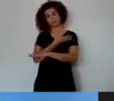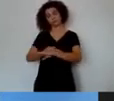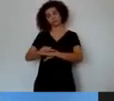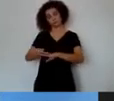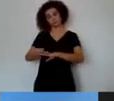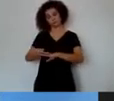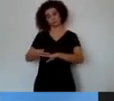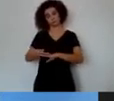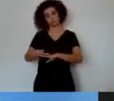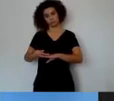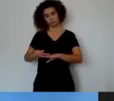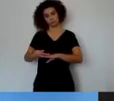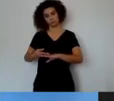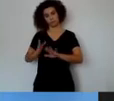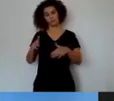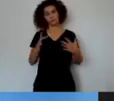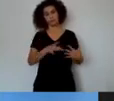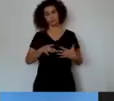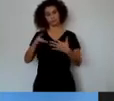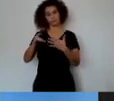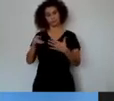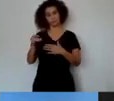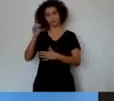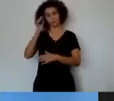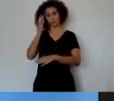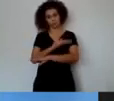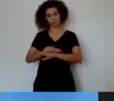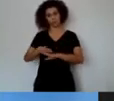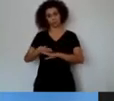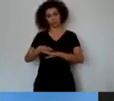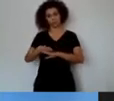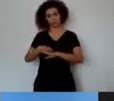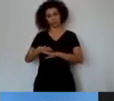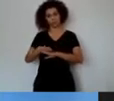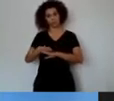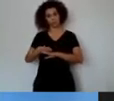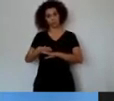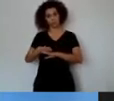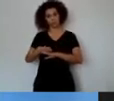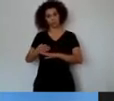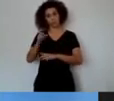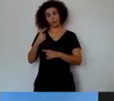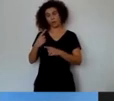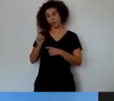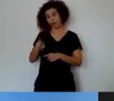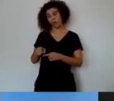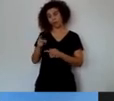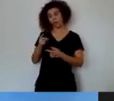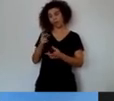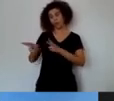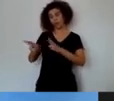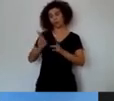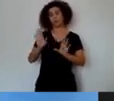vocês pensarem privilégio branco, pensa que esses privilégios são mantidos em detrimento de. É parte da mesma relação. Né? Não é que o